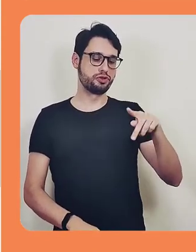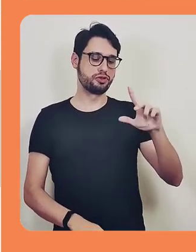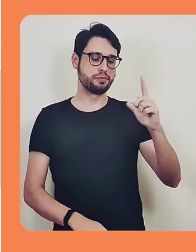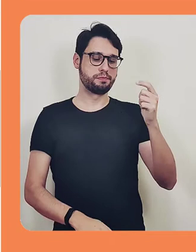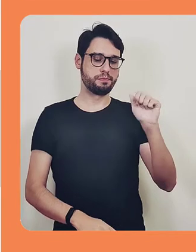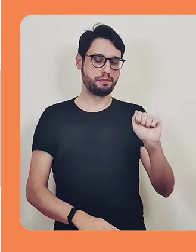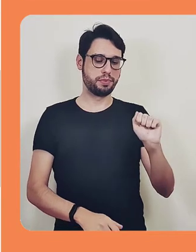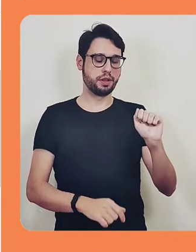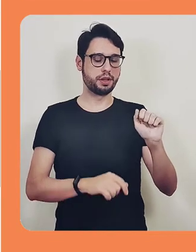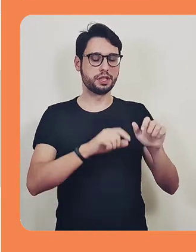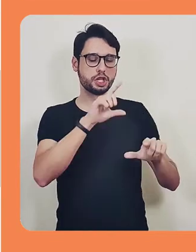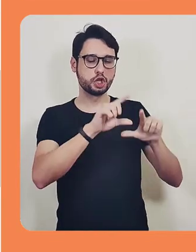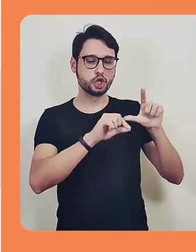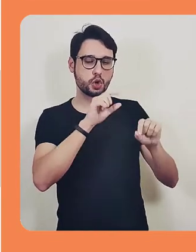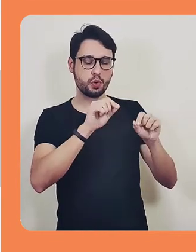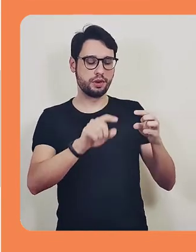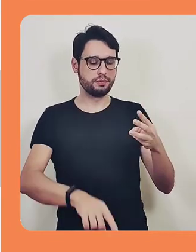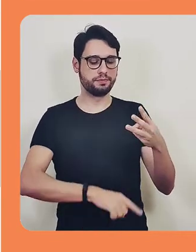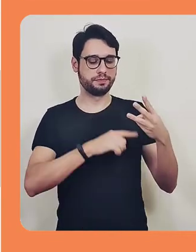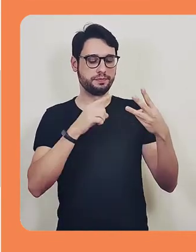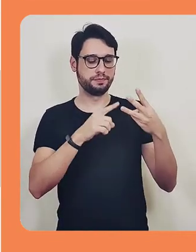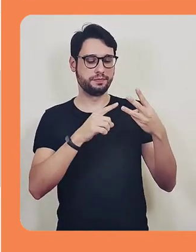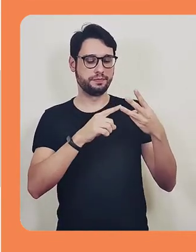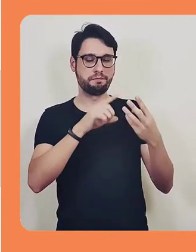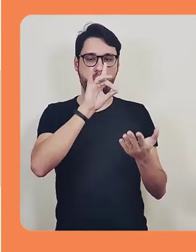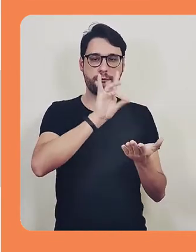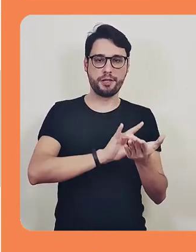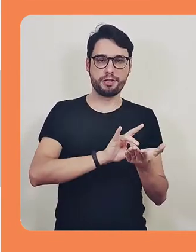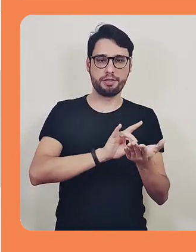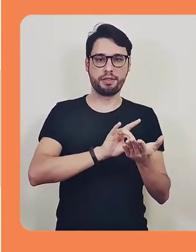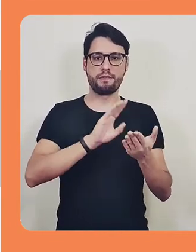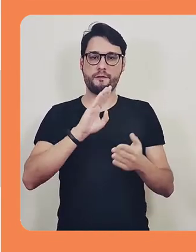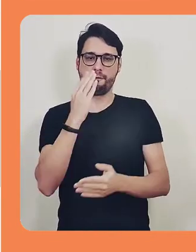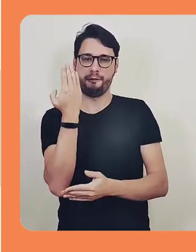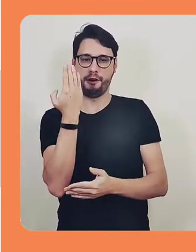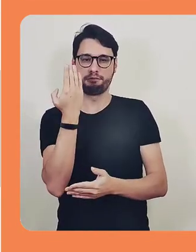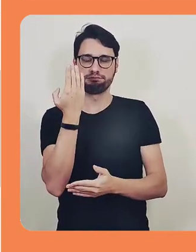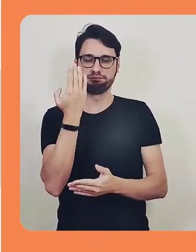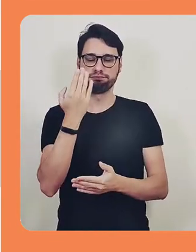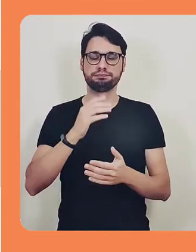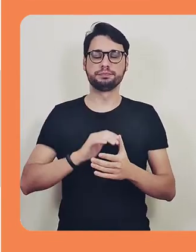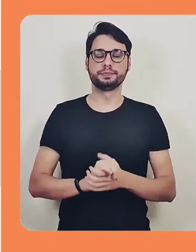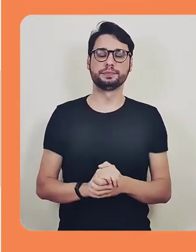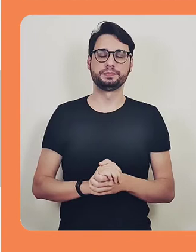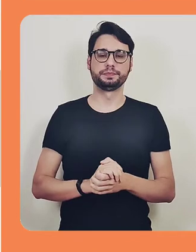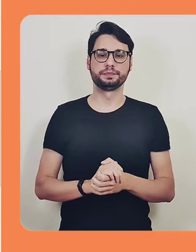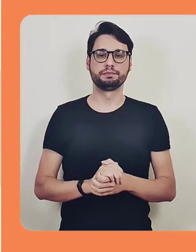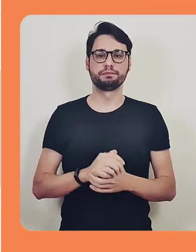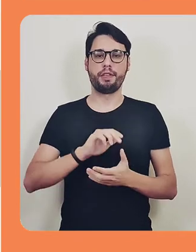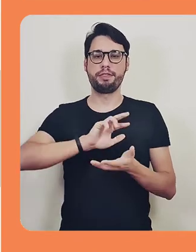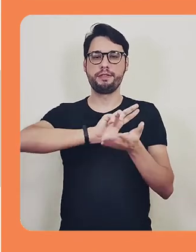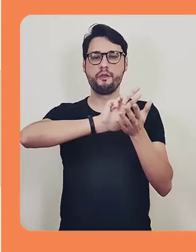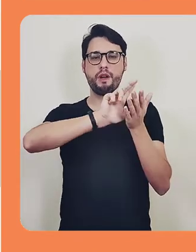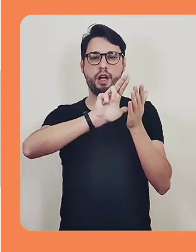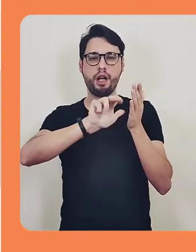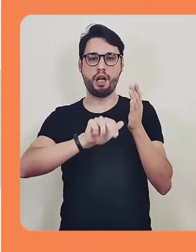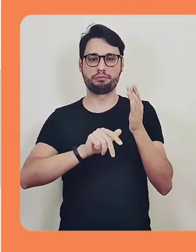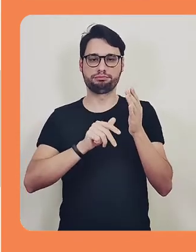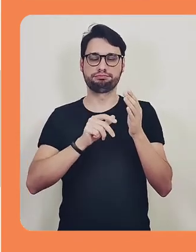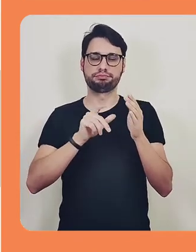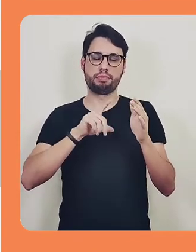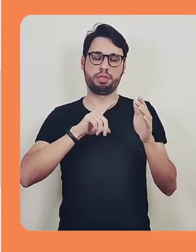afirmações, múltipla escolha, uma simples escolha, né? Única escolha, múltipla escolha, verdadeiro e